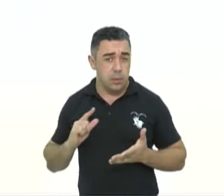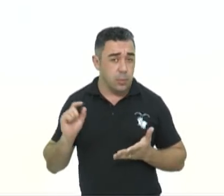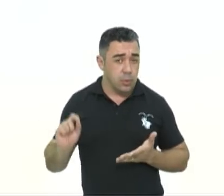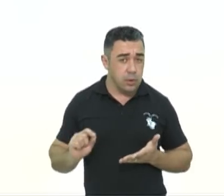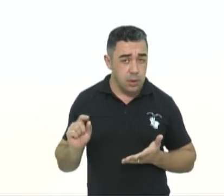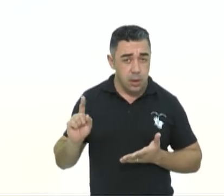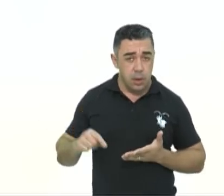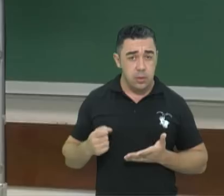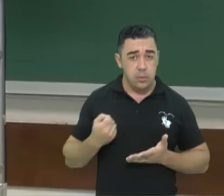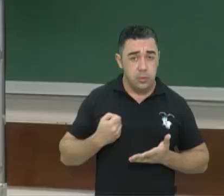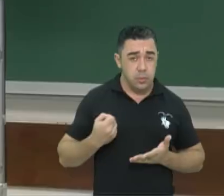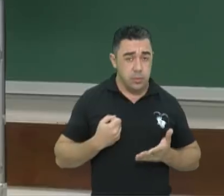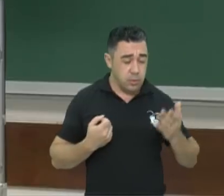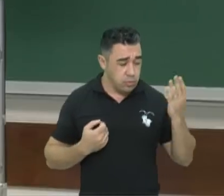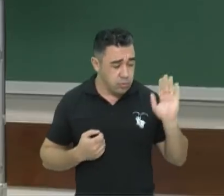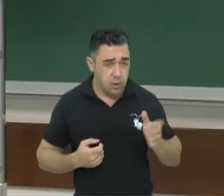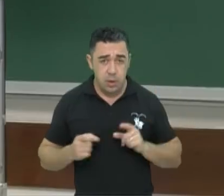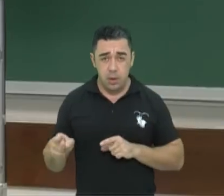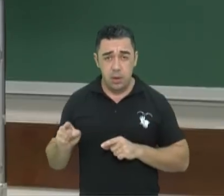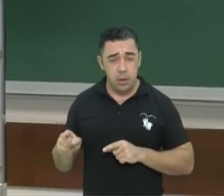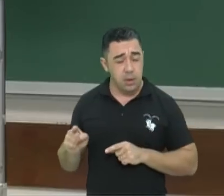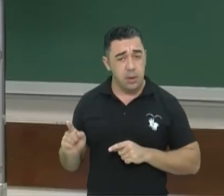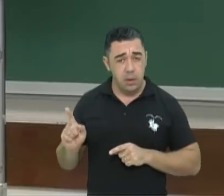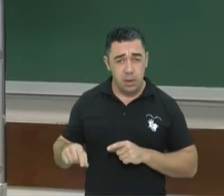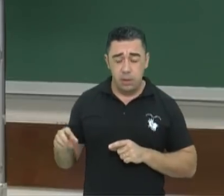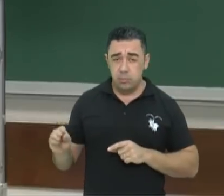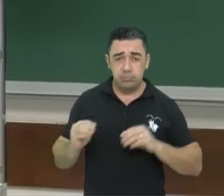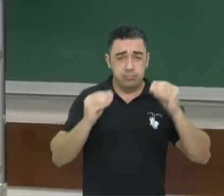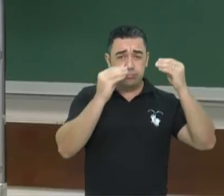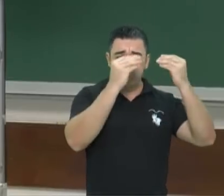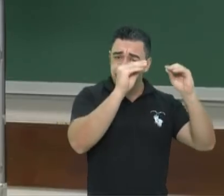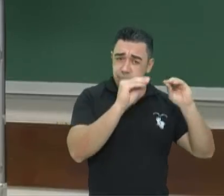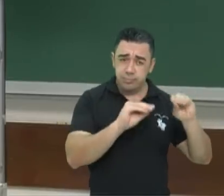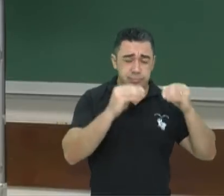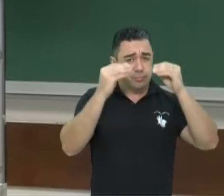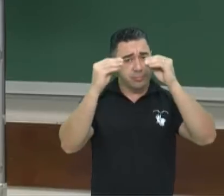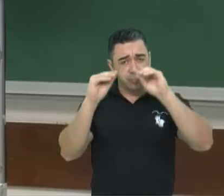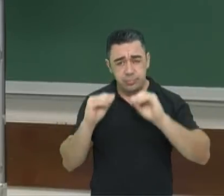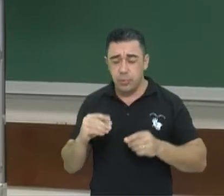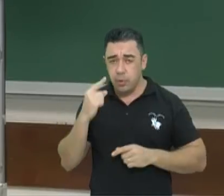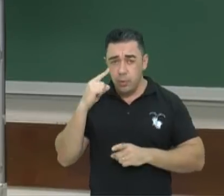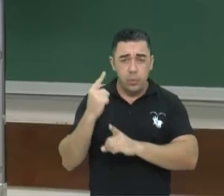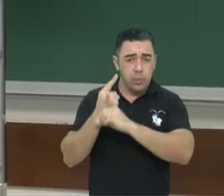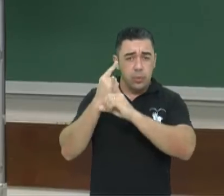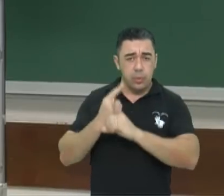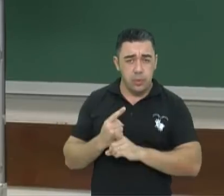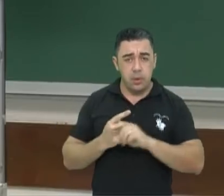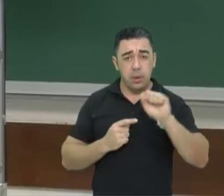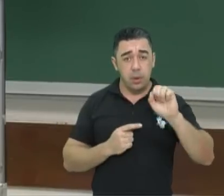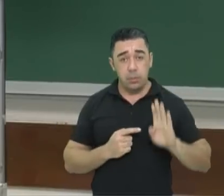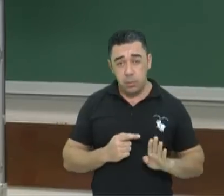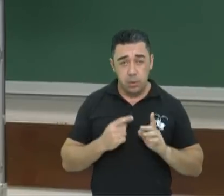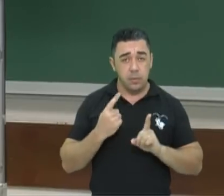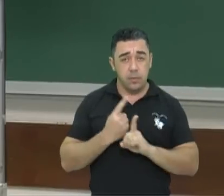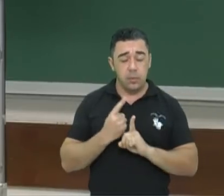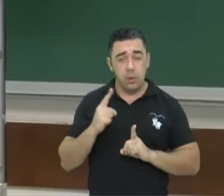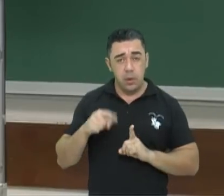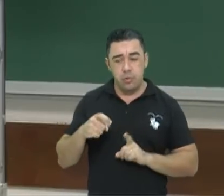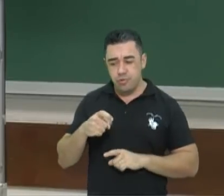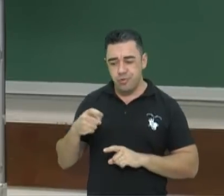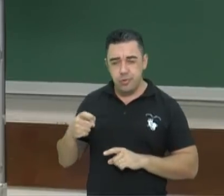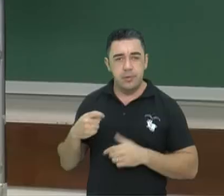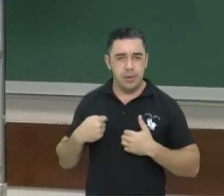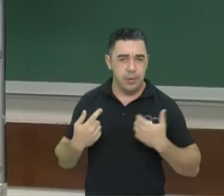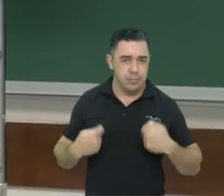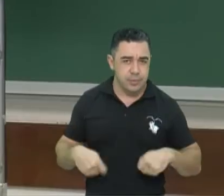esses valores é a figura, né, que nos indicou. Então, eu vou calcular AB, que vale X, né, que é